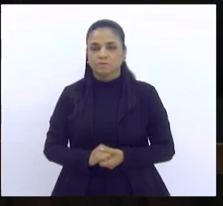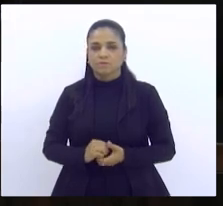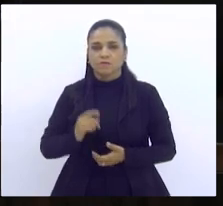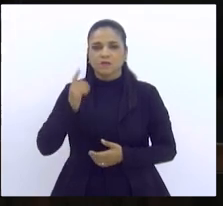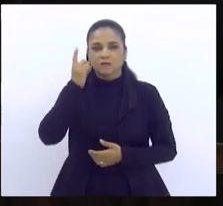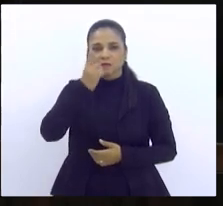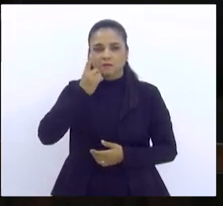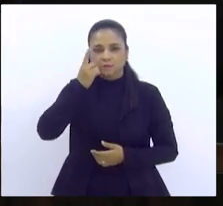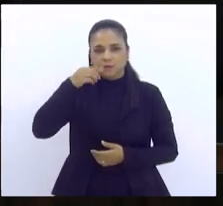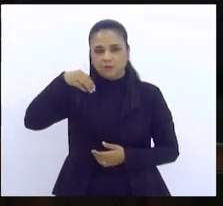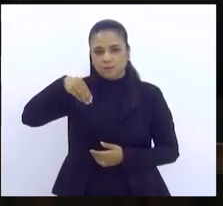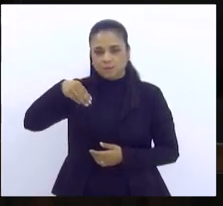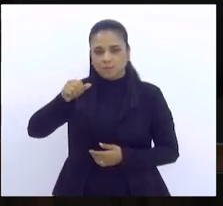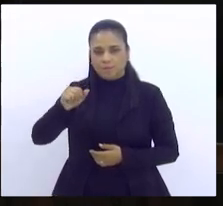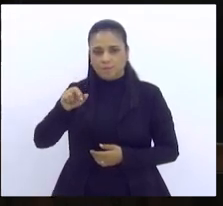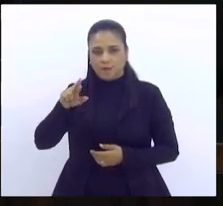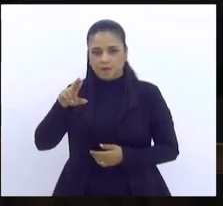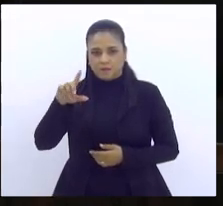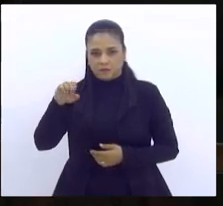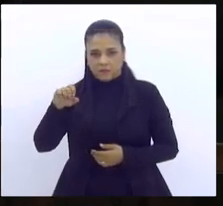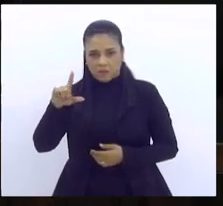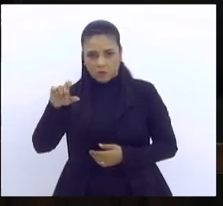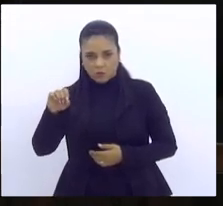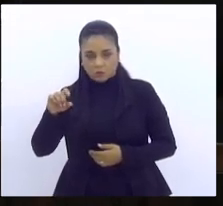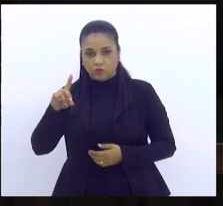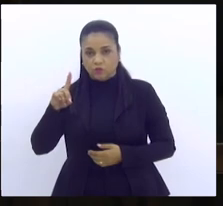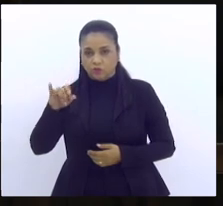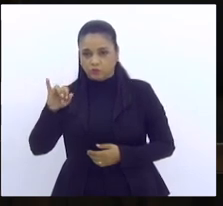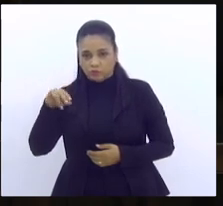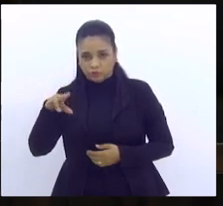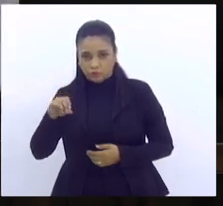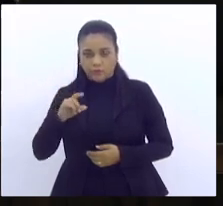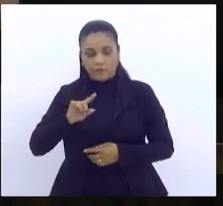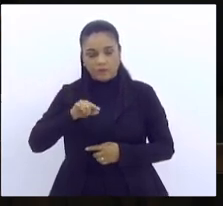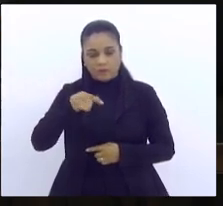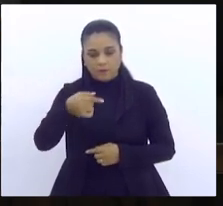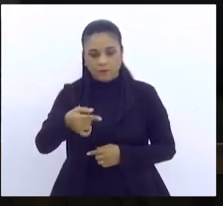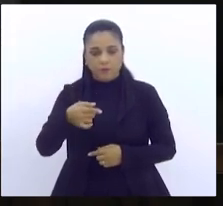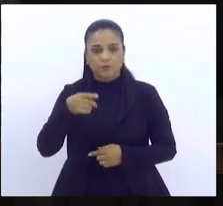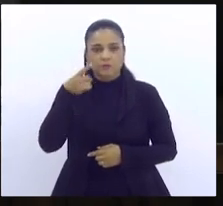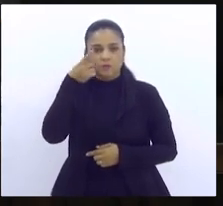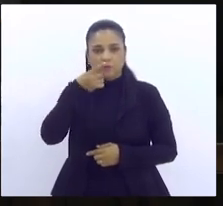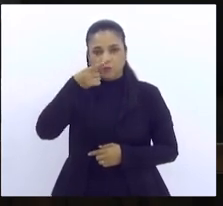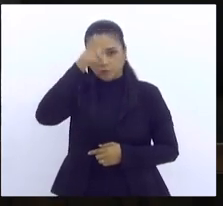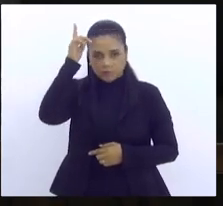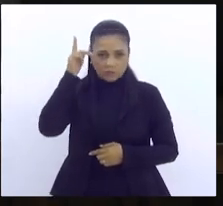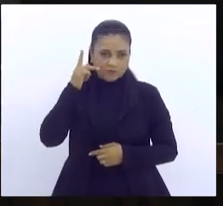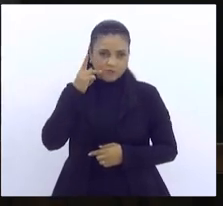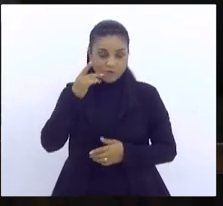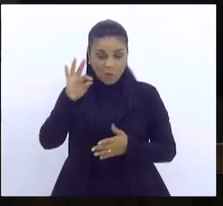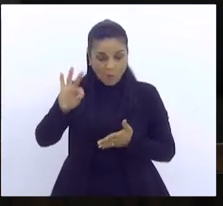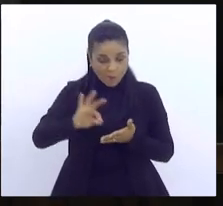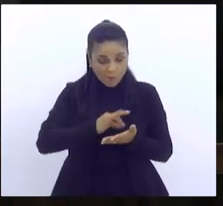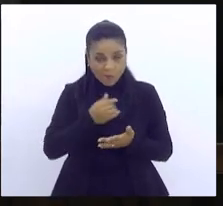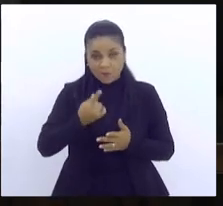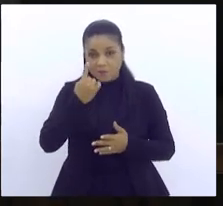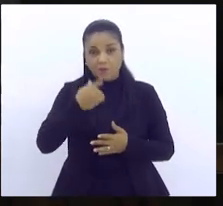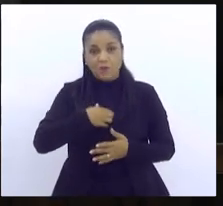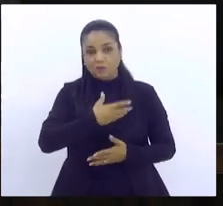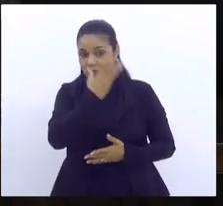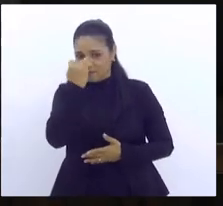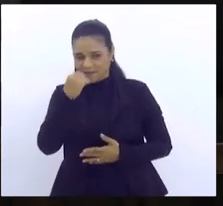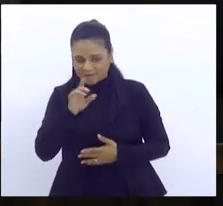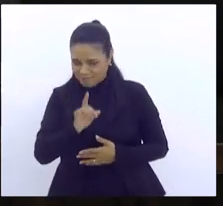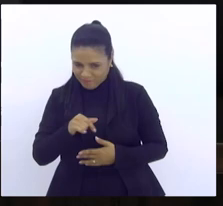Deputado Marcelo Dino, em seguida, deputado Luiz Paulo, porque ele foi o primeiro que se inscreveu, eu fui esquecendo, não, está